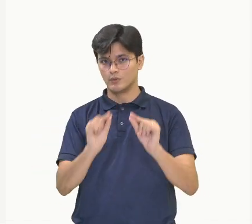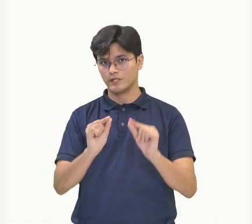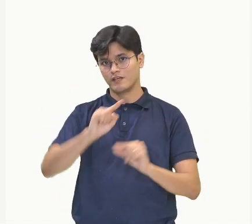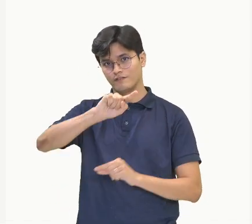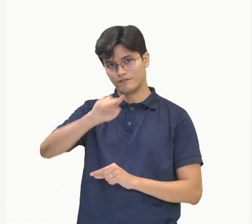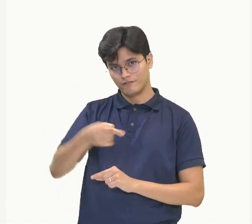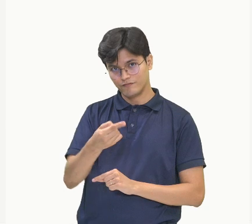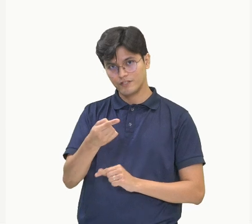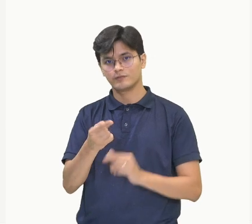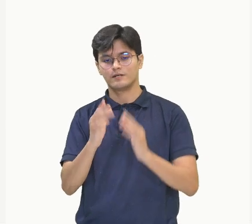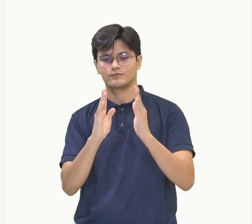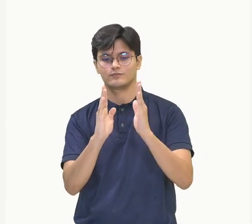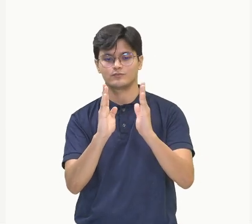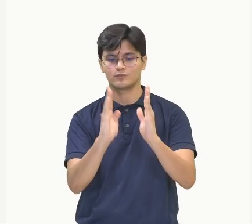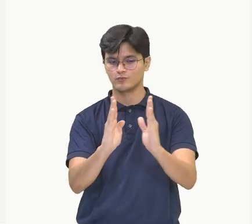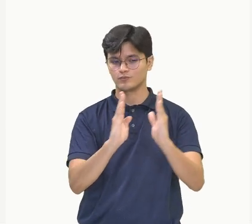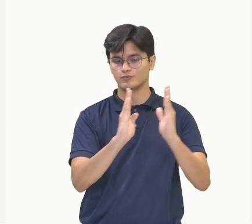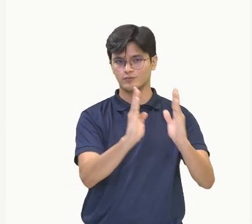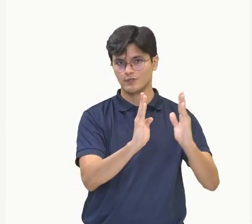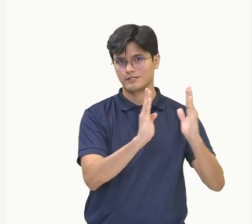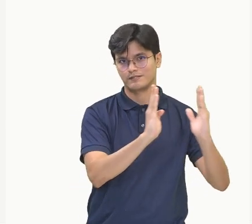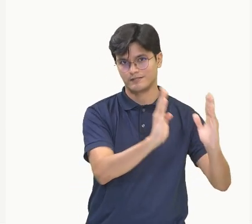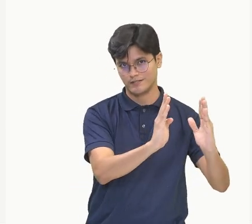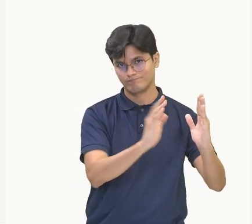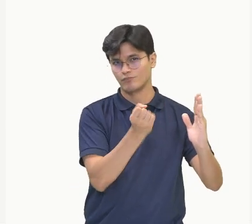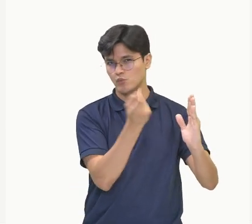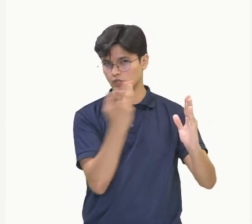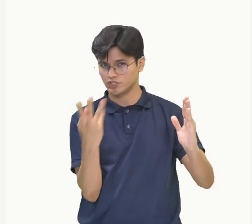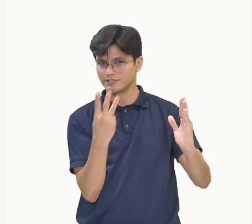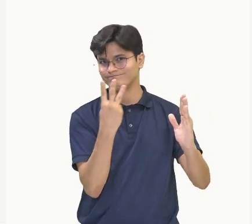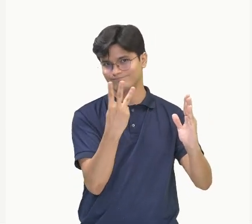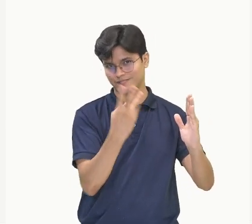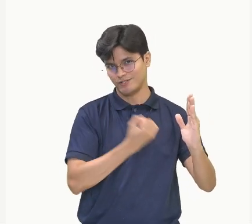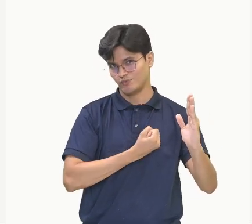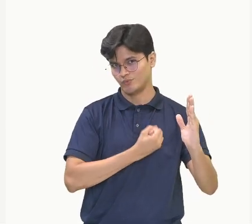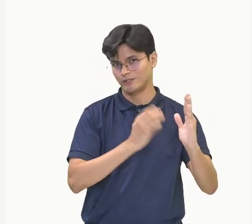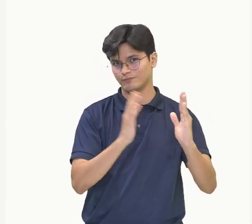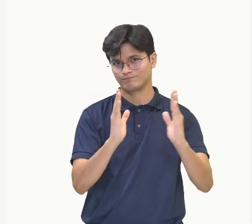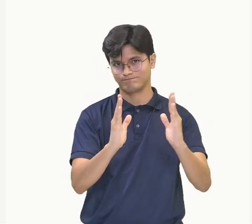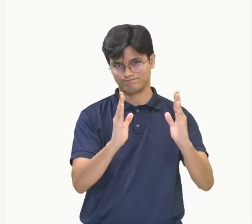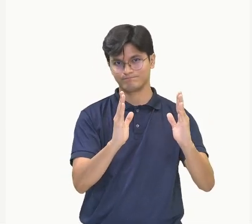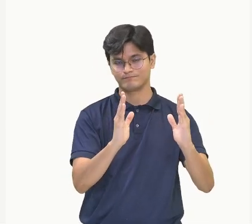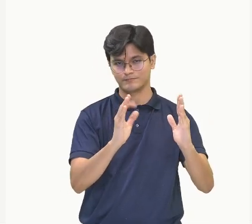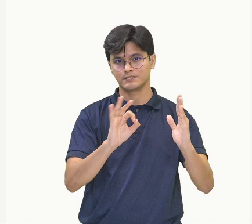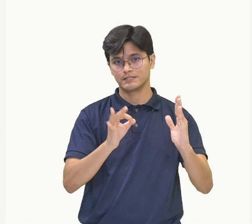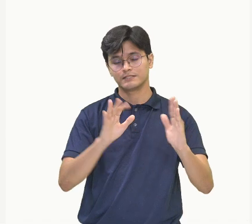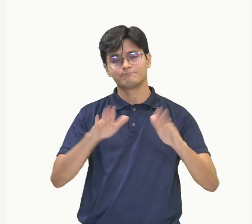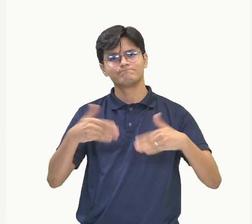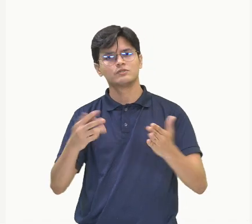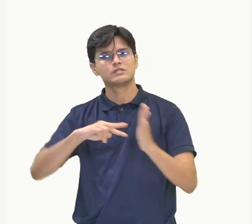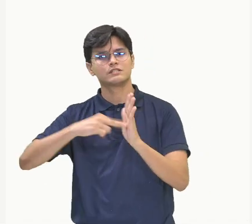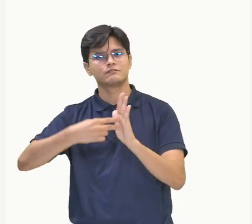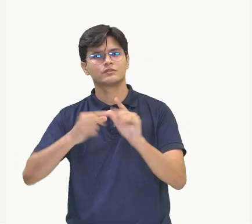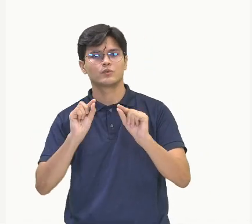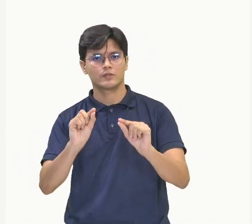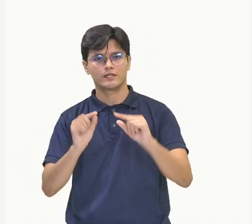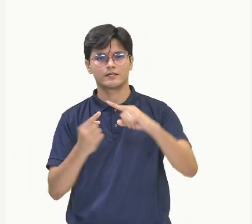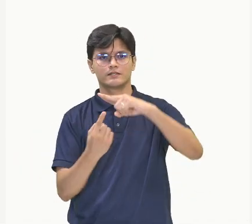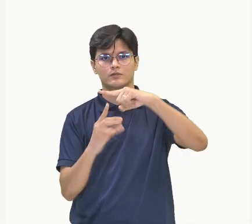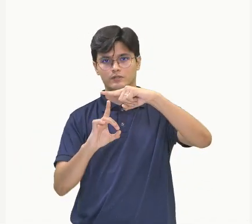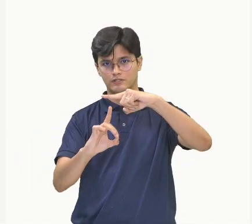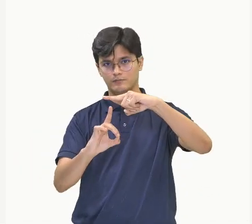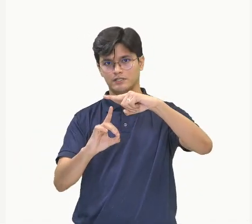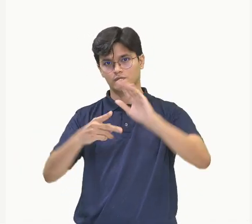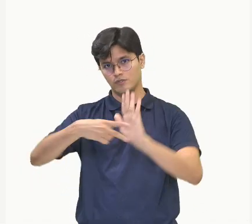da vírgula? Eu tenho 3 números, 3 números atrás da vírgula. Então, eu vou completar aqui com